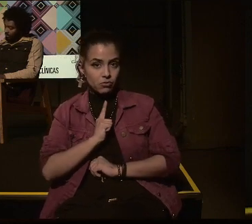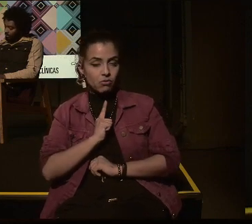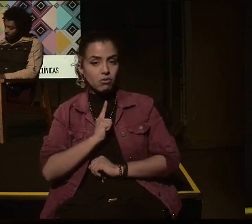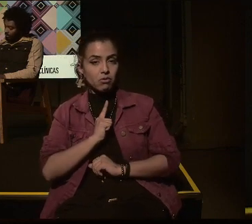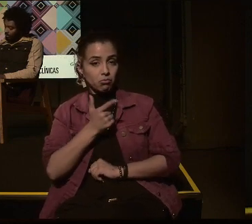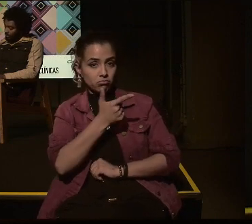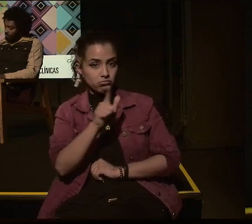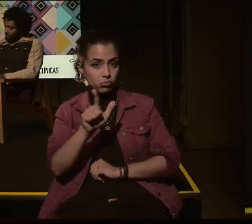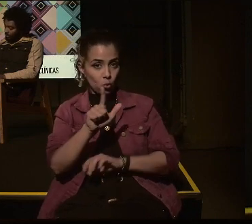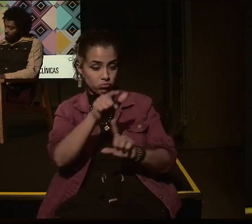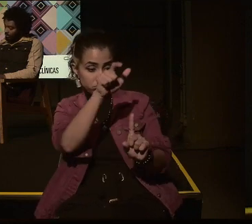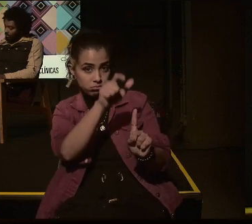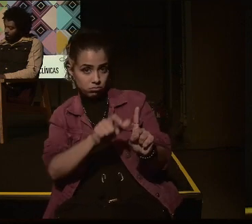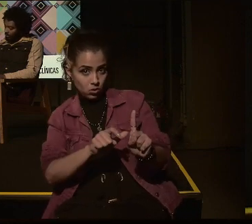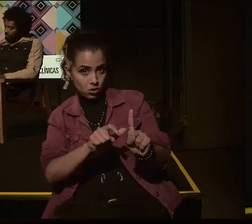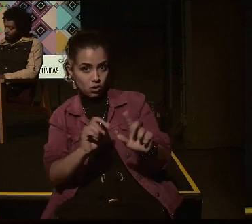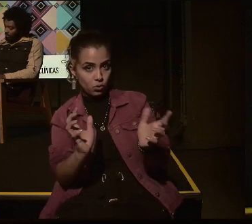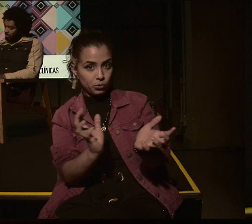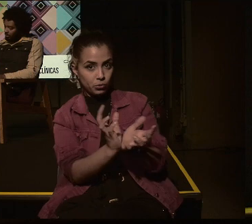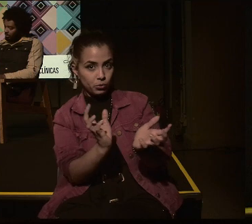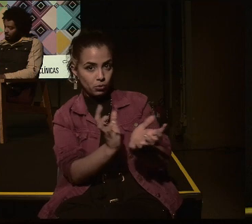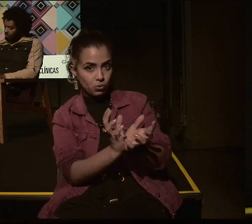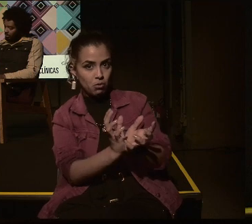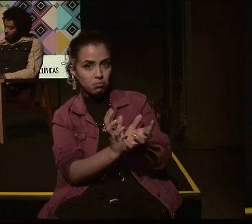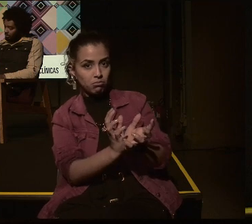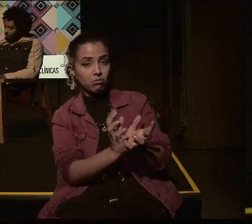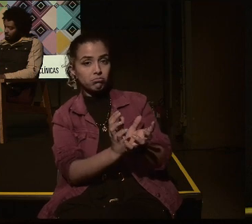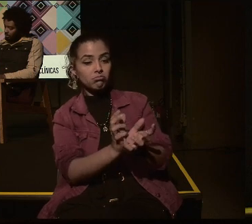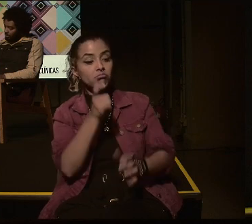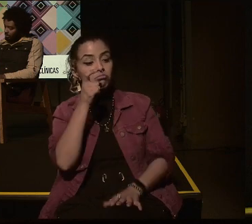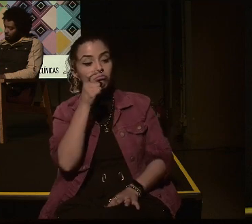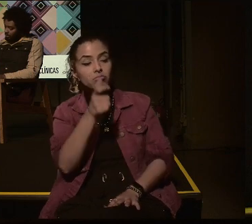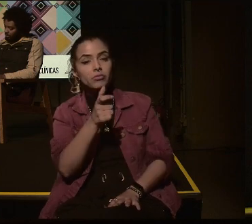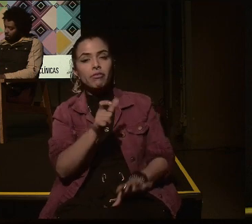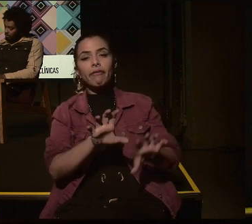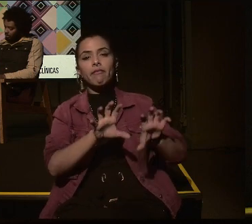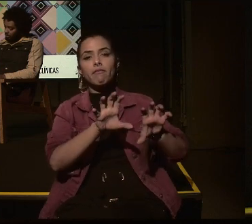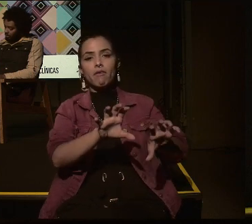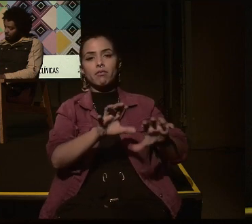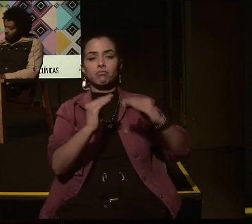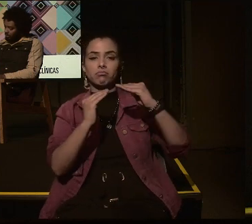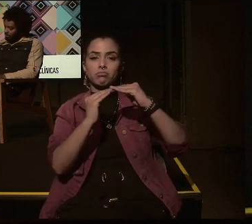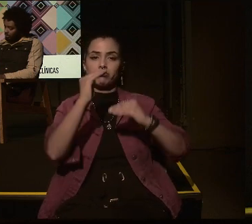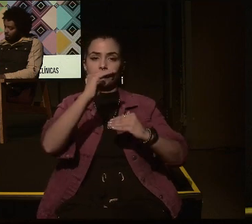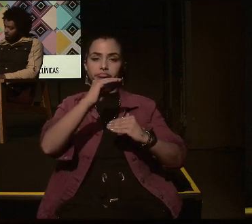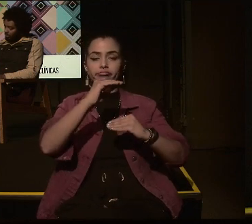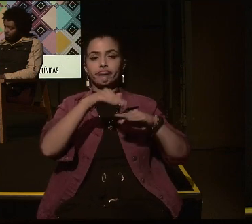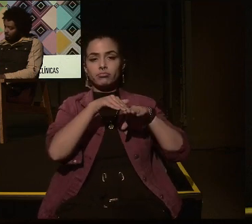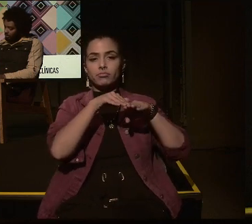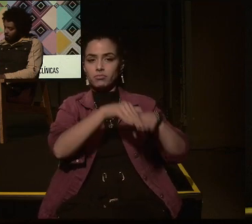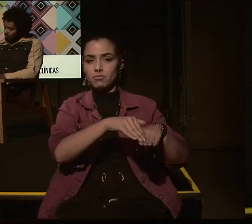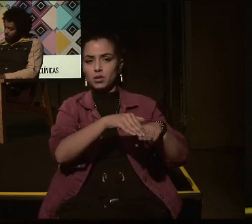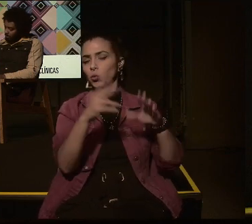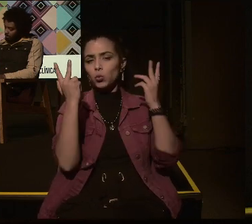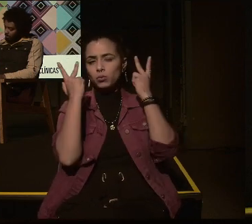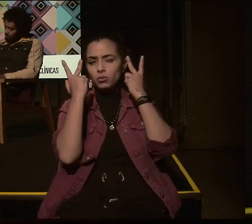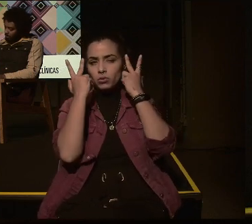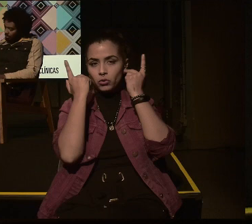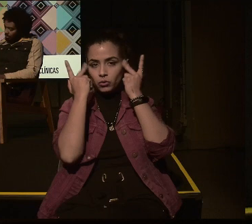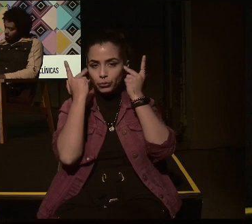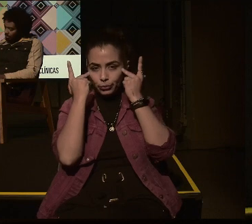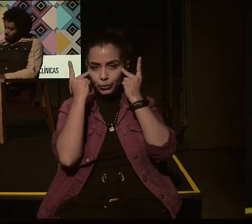ao outro que afirmava aquela suposta normalidade, ou aquela suposta